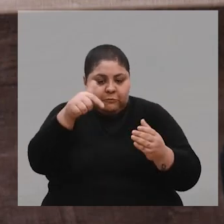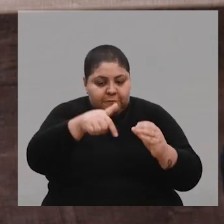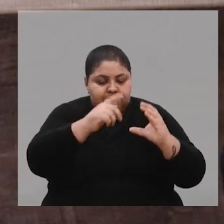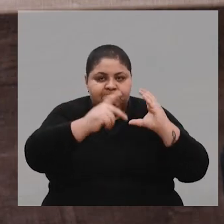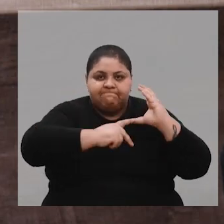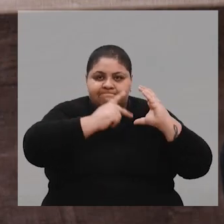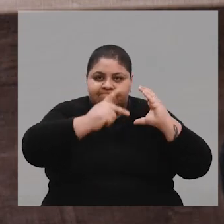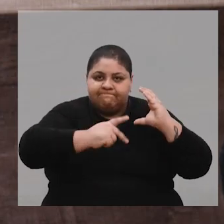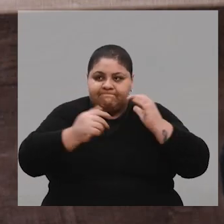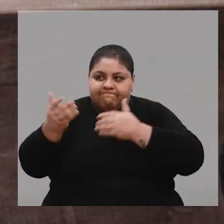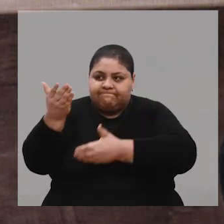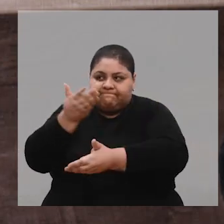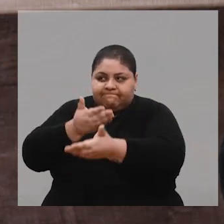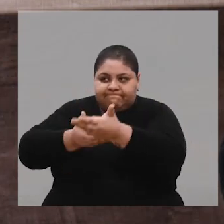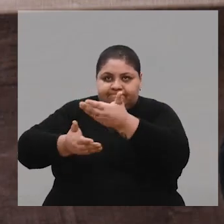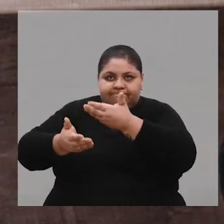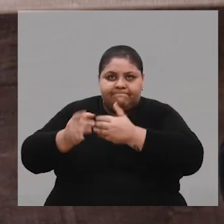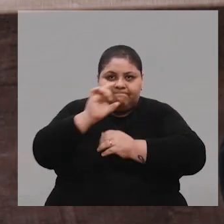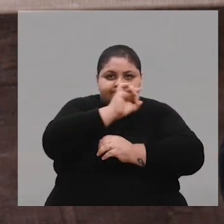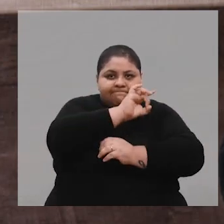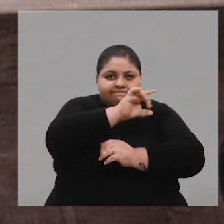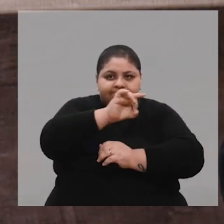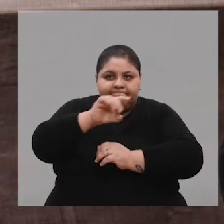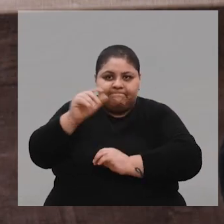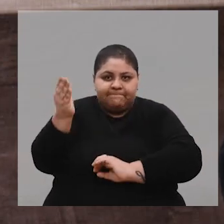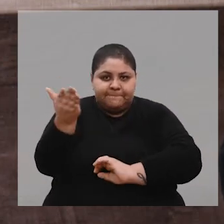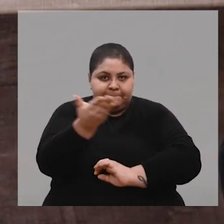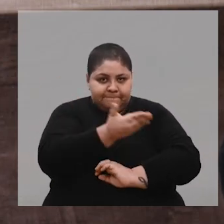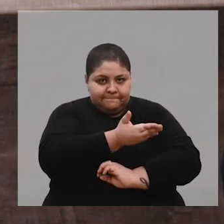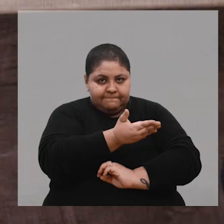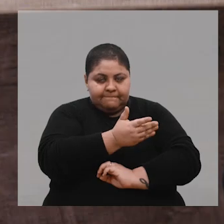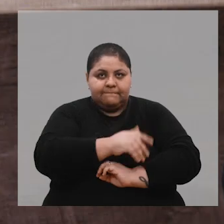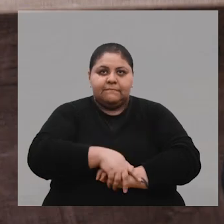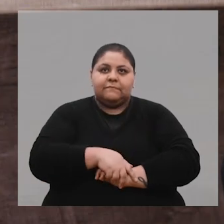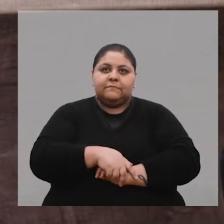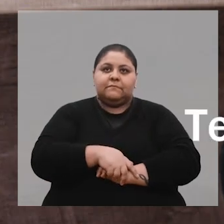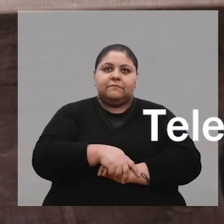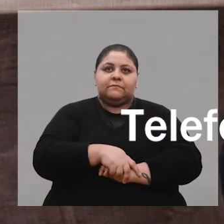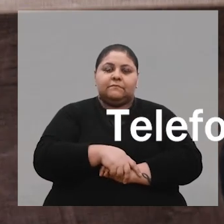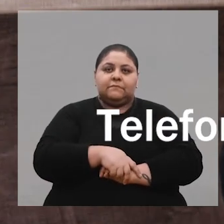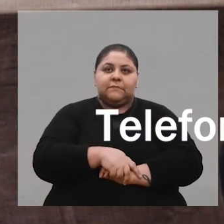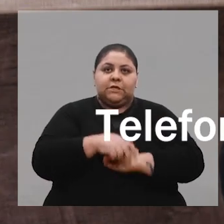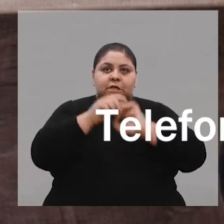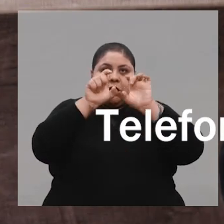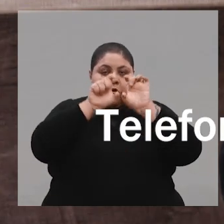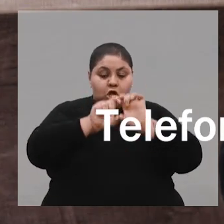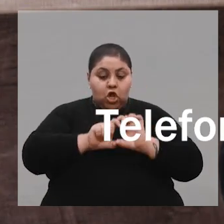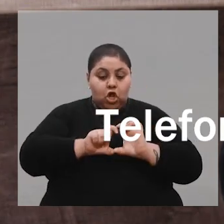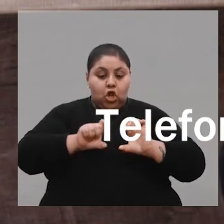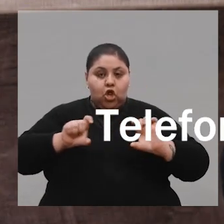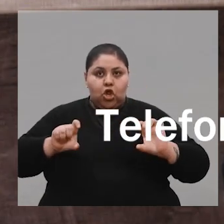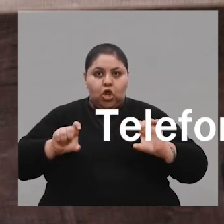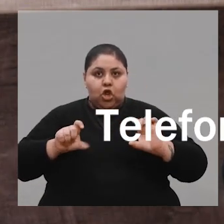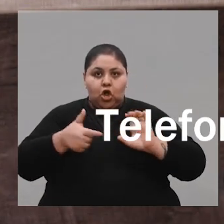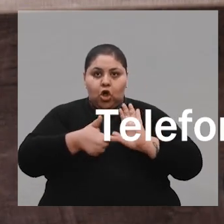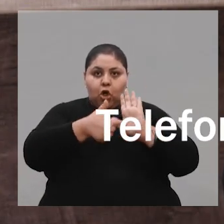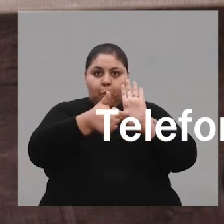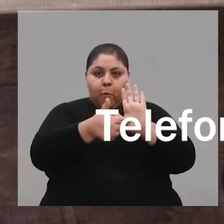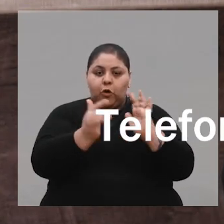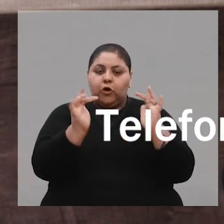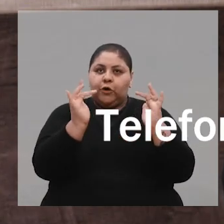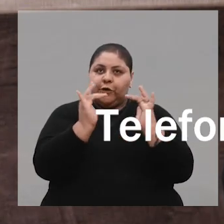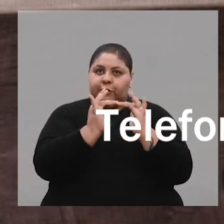de Vereadores para atender a cada um dos senhores e senhoras. Aí, no rodapé do vídeo, aparecem os